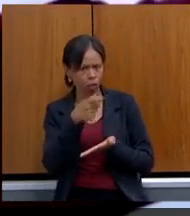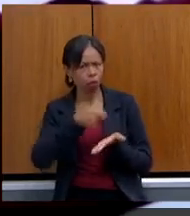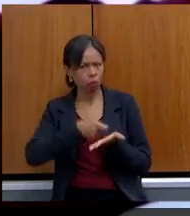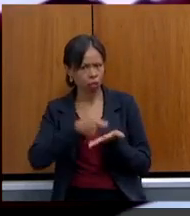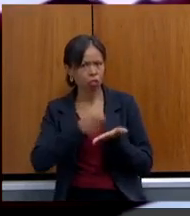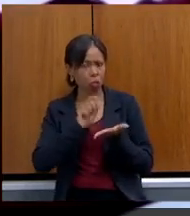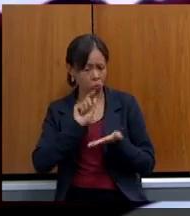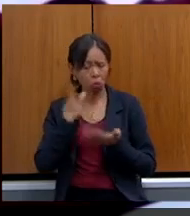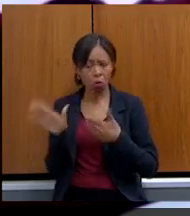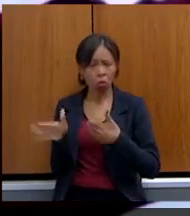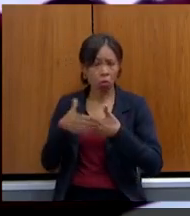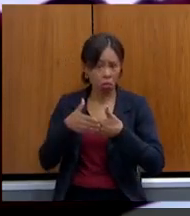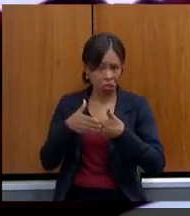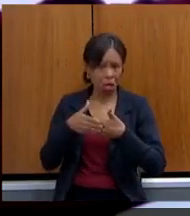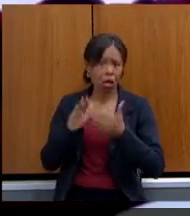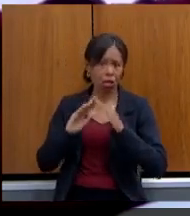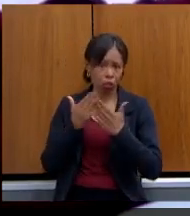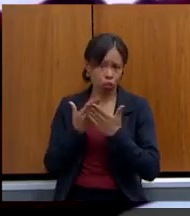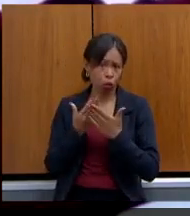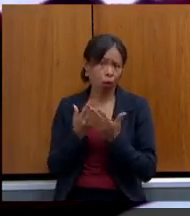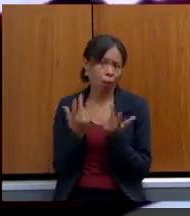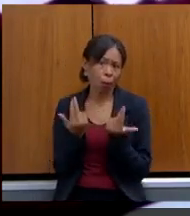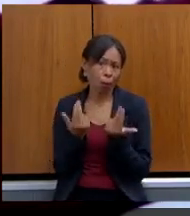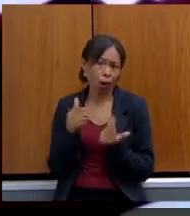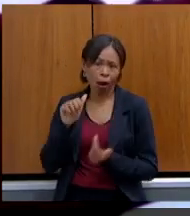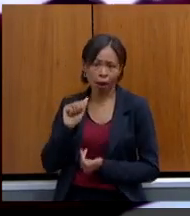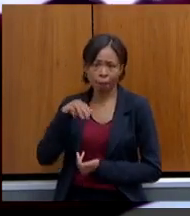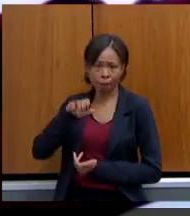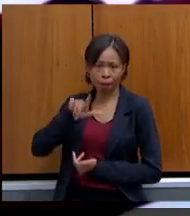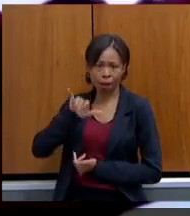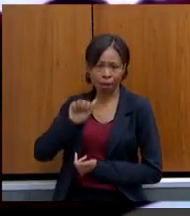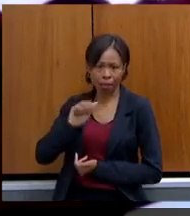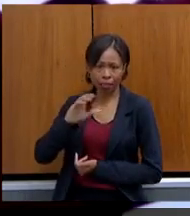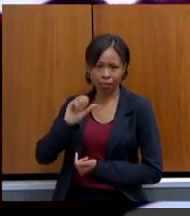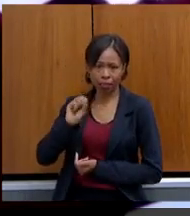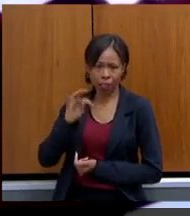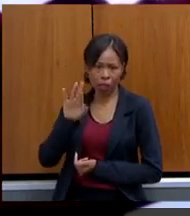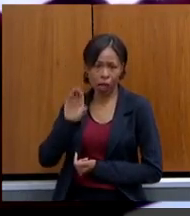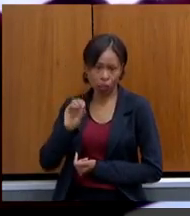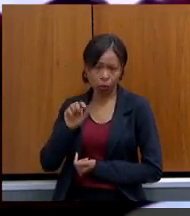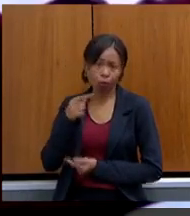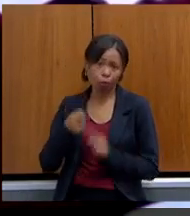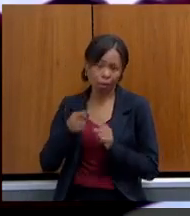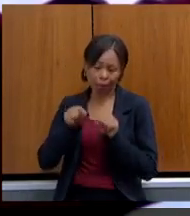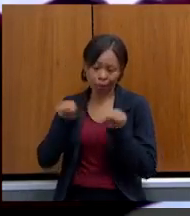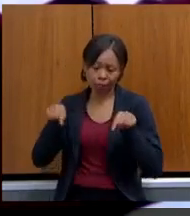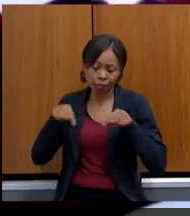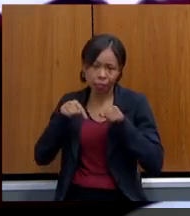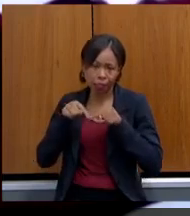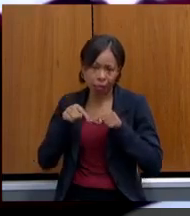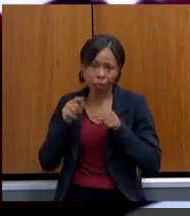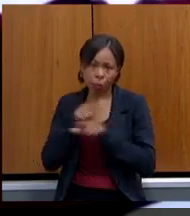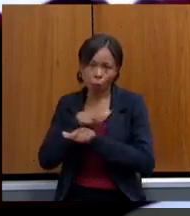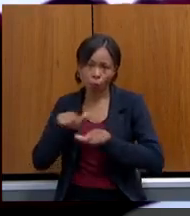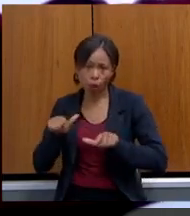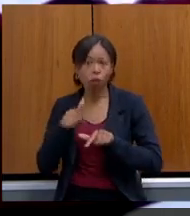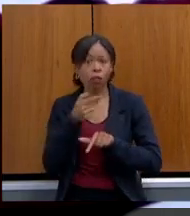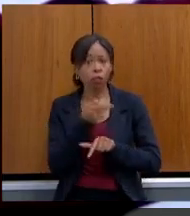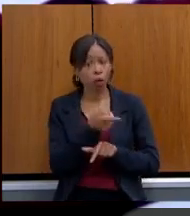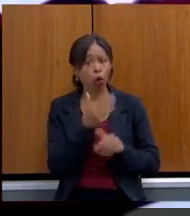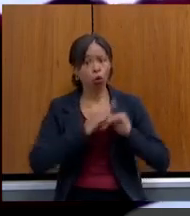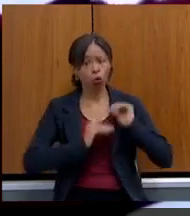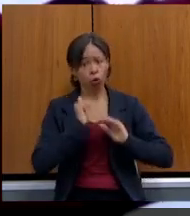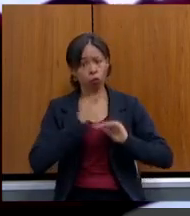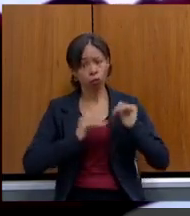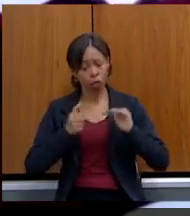me Cola uma média de caso porque tem salas vazias esta obrigação para atender com qualidade e Respeito com